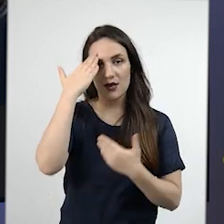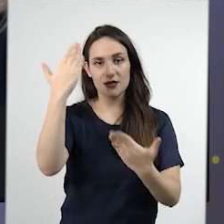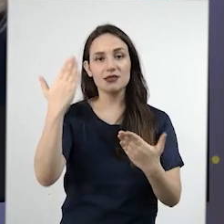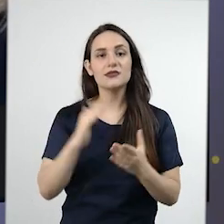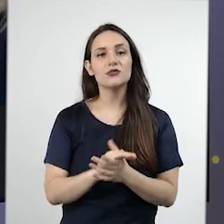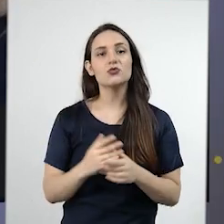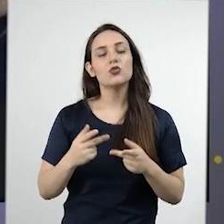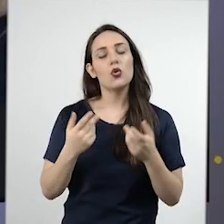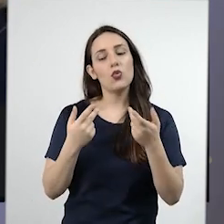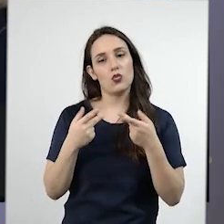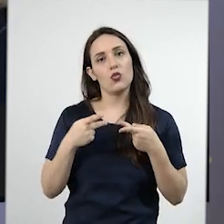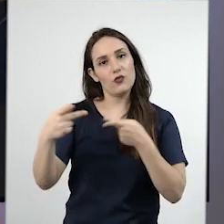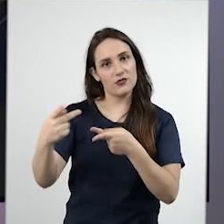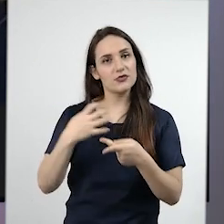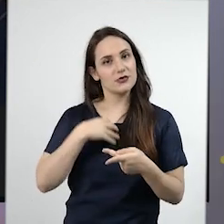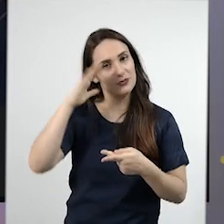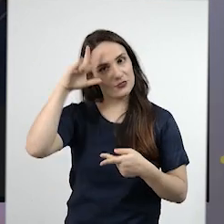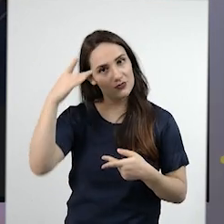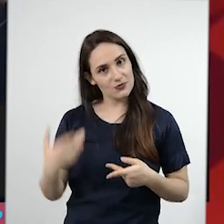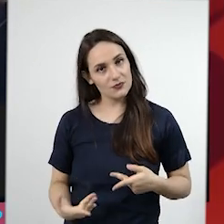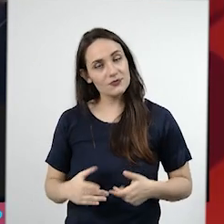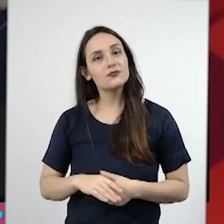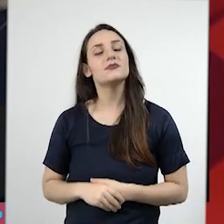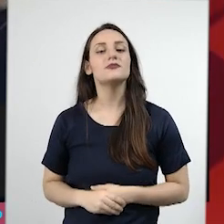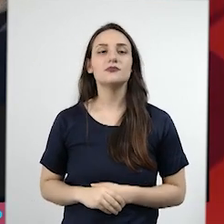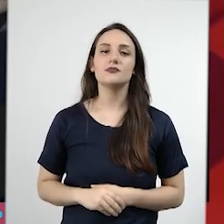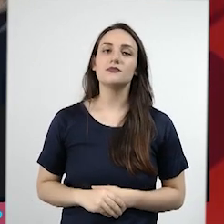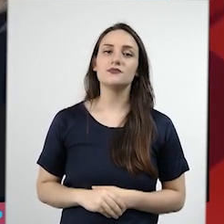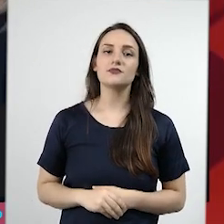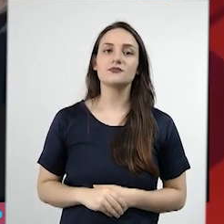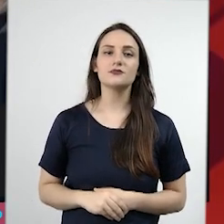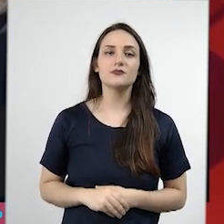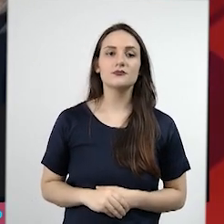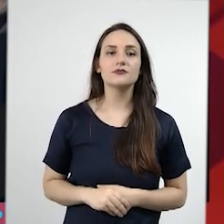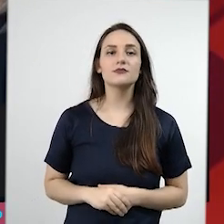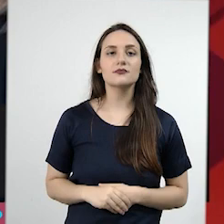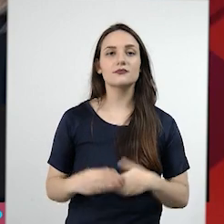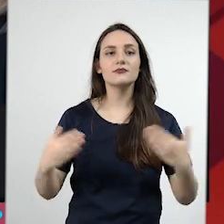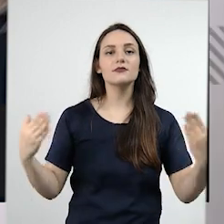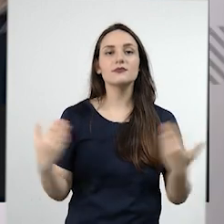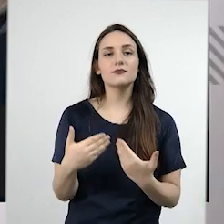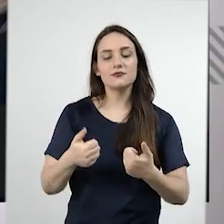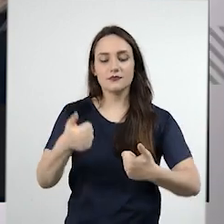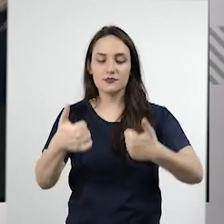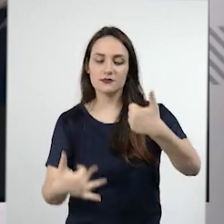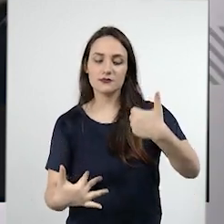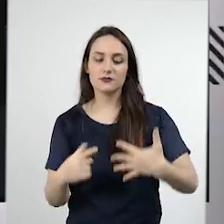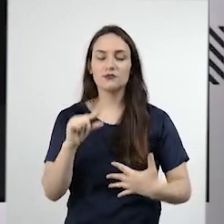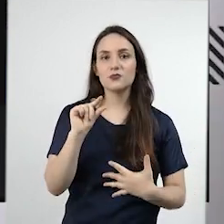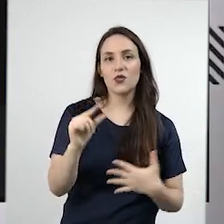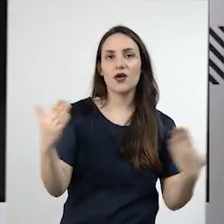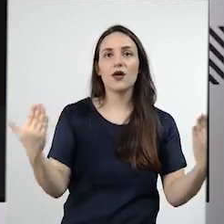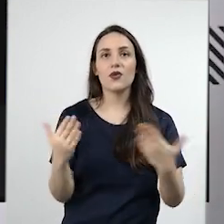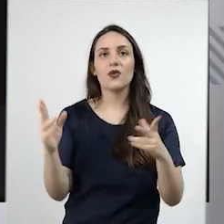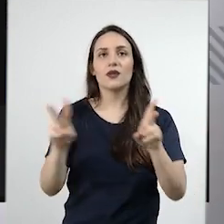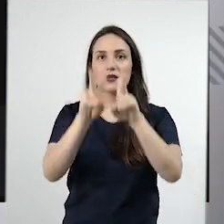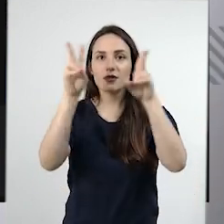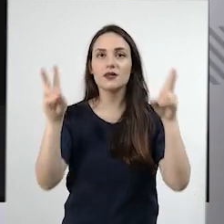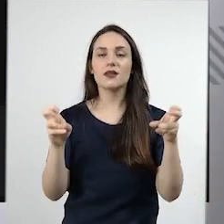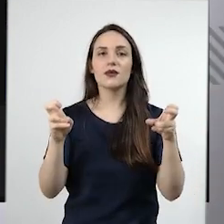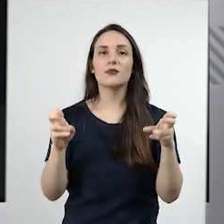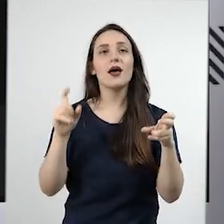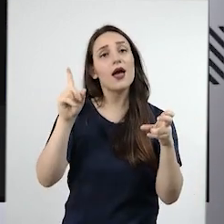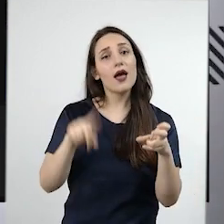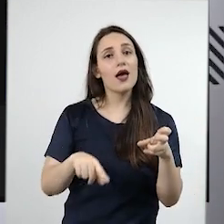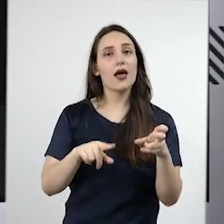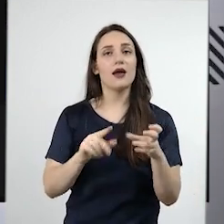convite, Lívia. Uma honra, obrigada. Bom, e agora vamos falar daquilo que a gente faz de melhor enquanto ser humano,